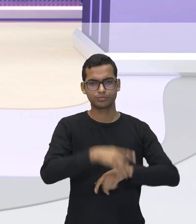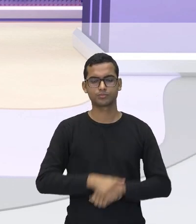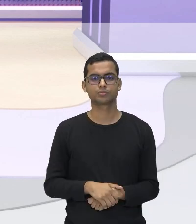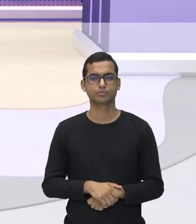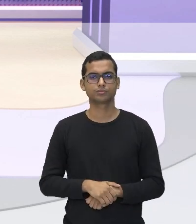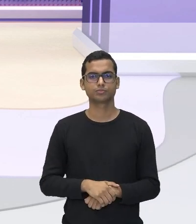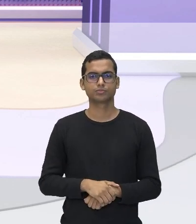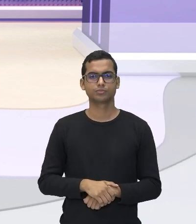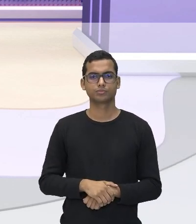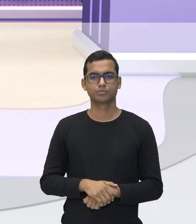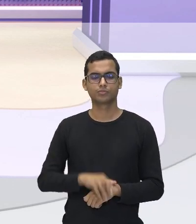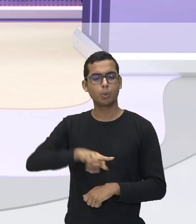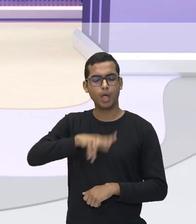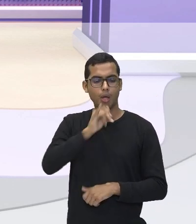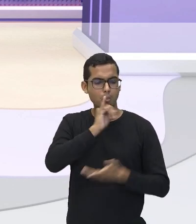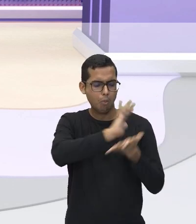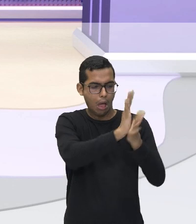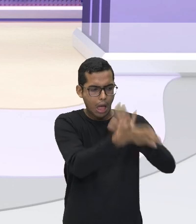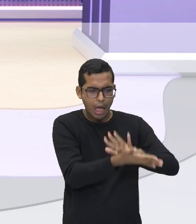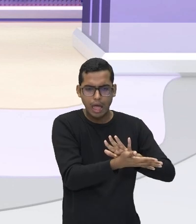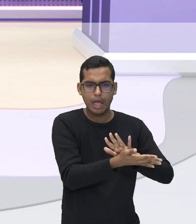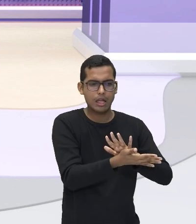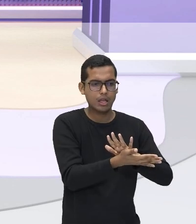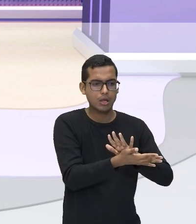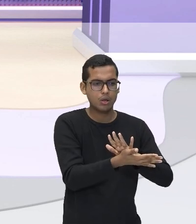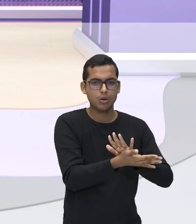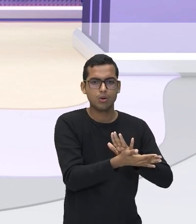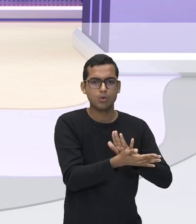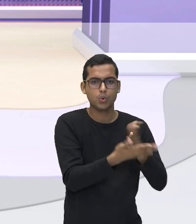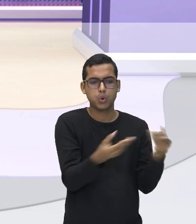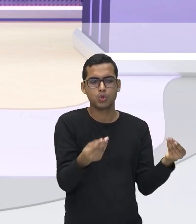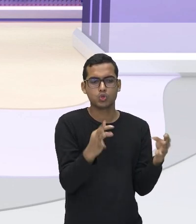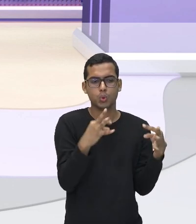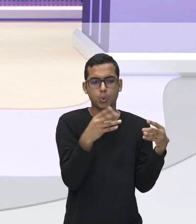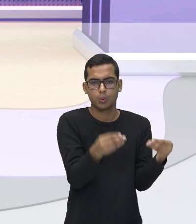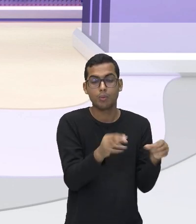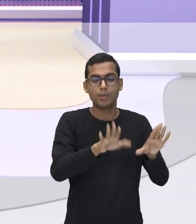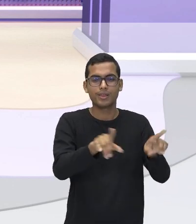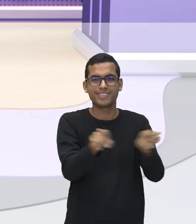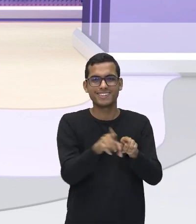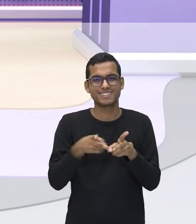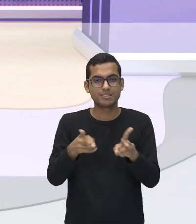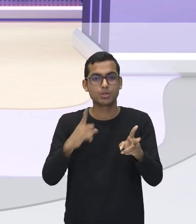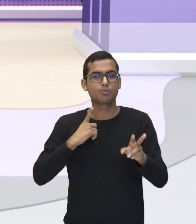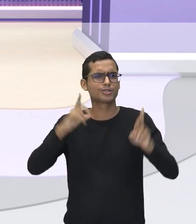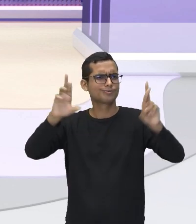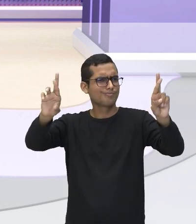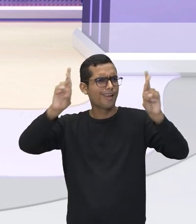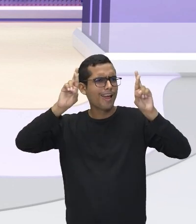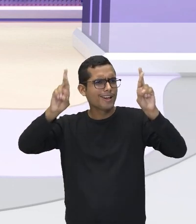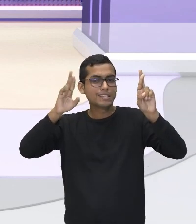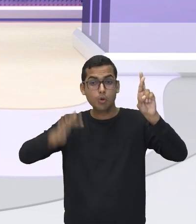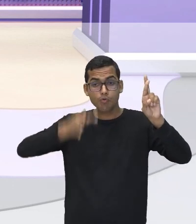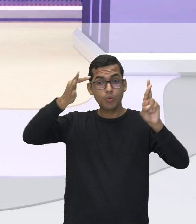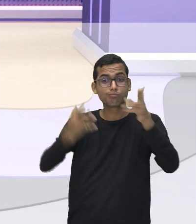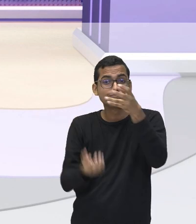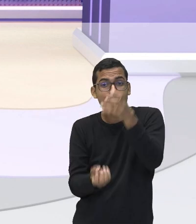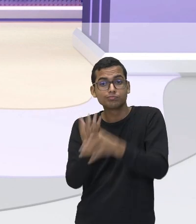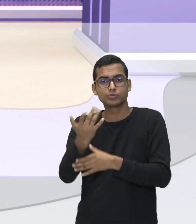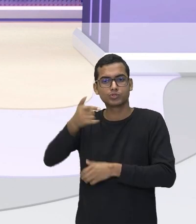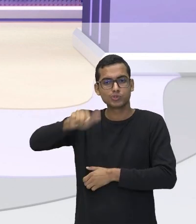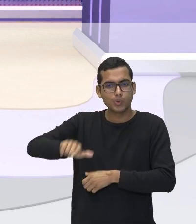aniquilação total, mas sempre há a esperança de um renascimento. Né? Aliás,